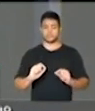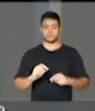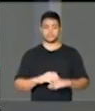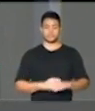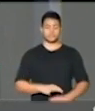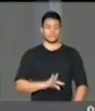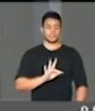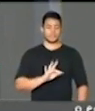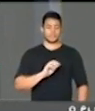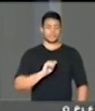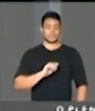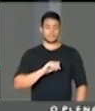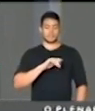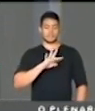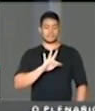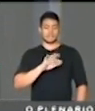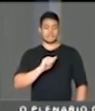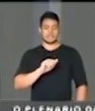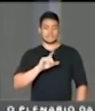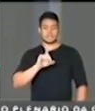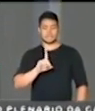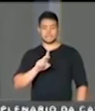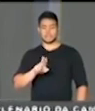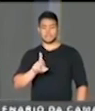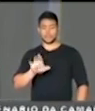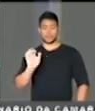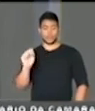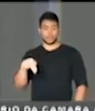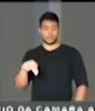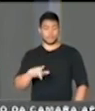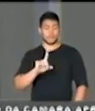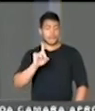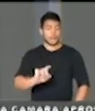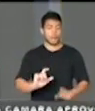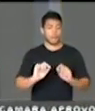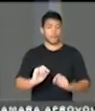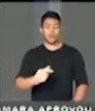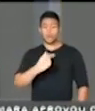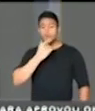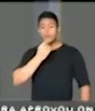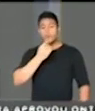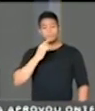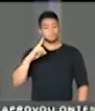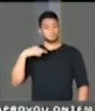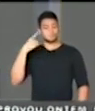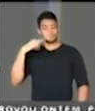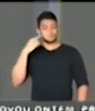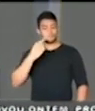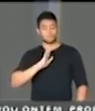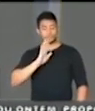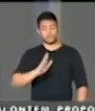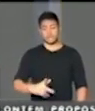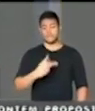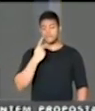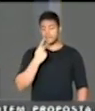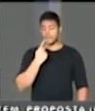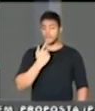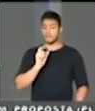Tacla Duran, o advogado que já há mais tempo dizia que esta prática na Lava